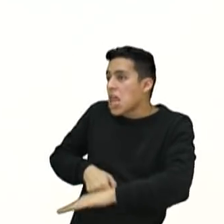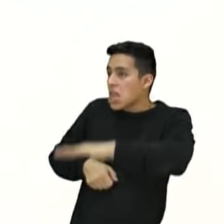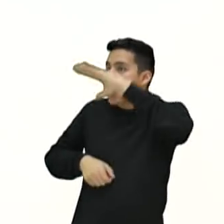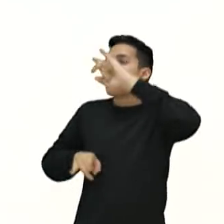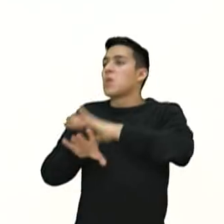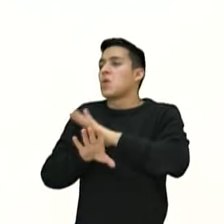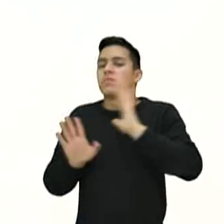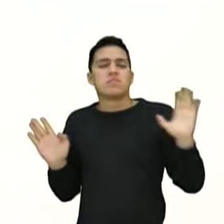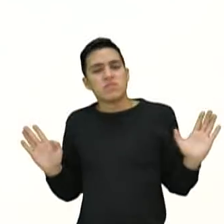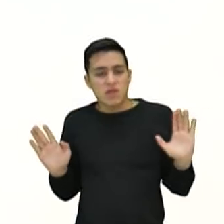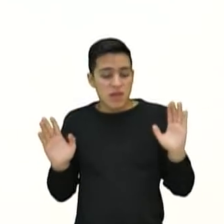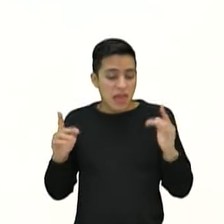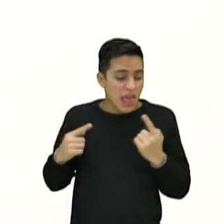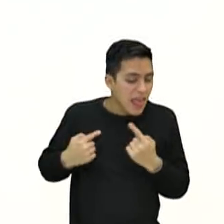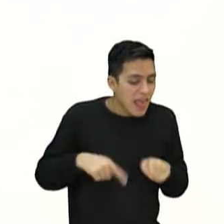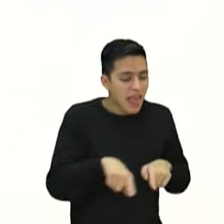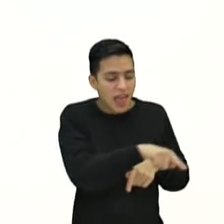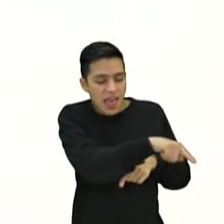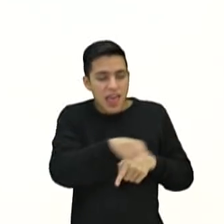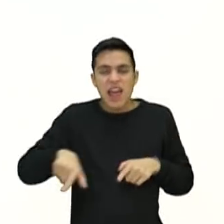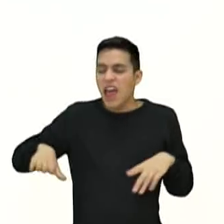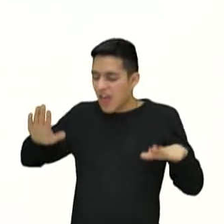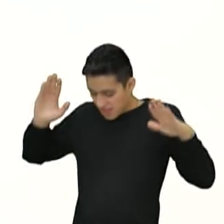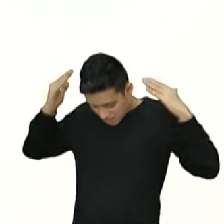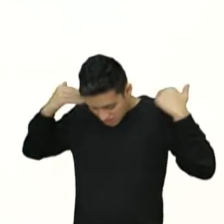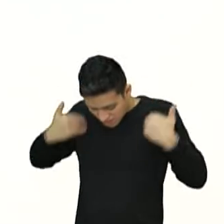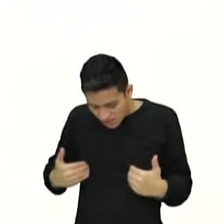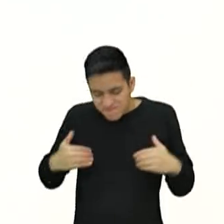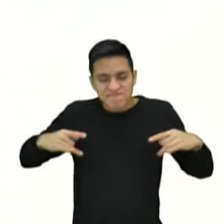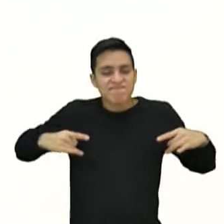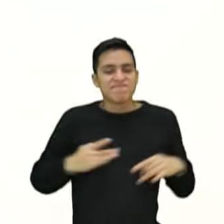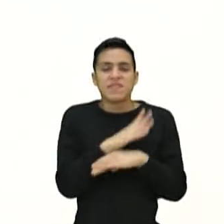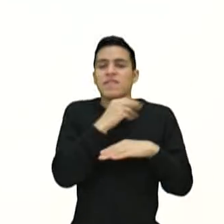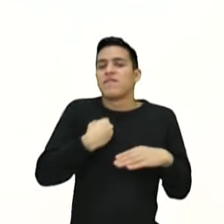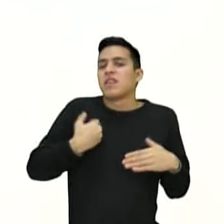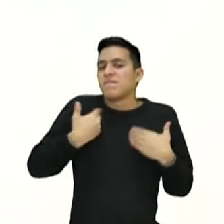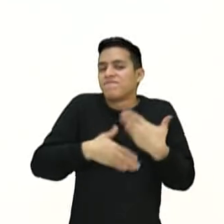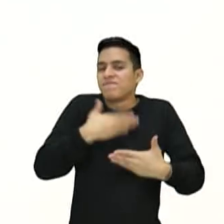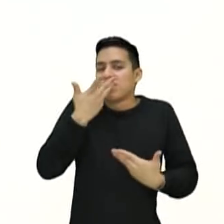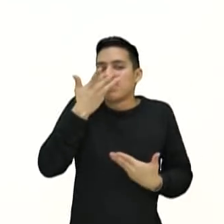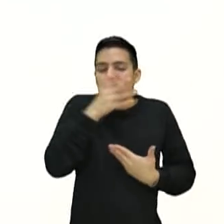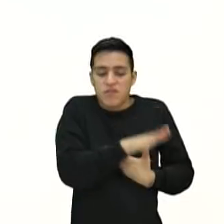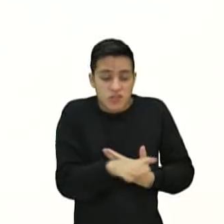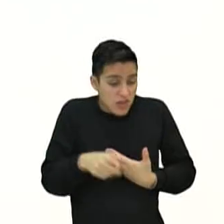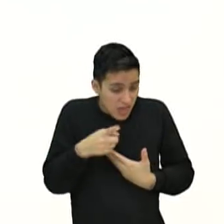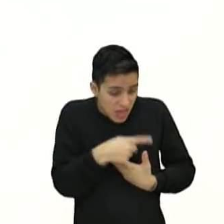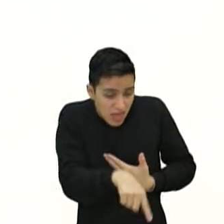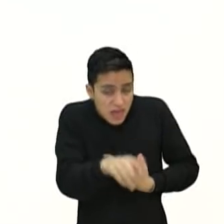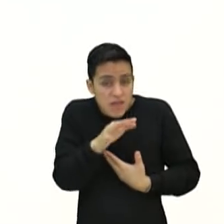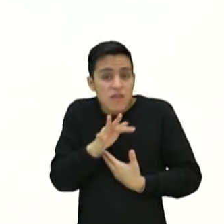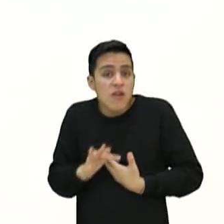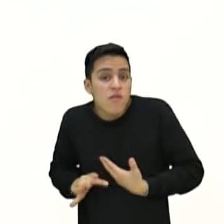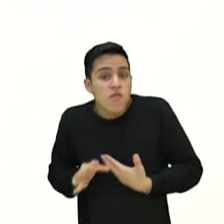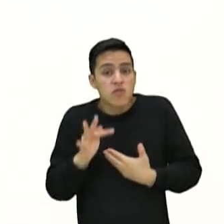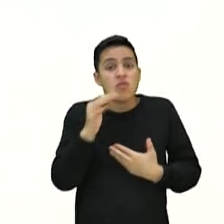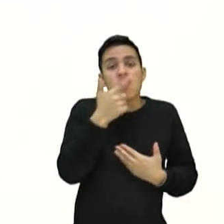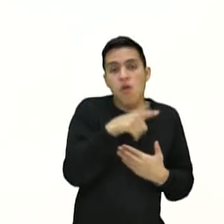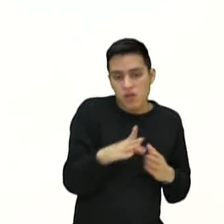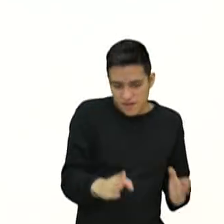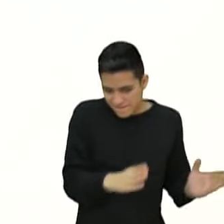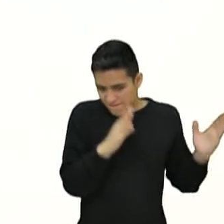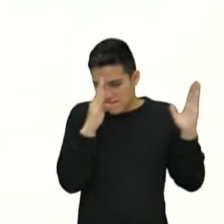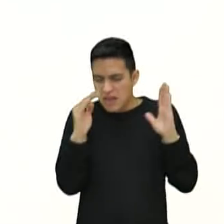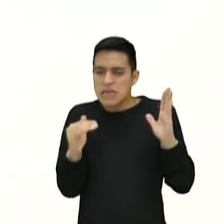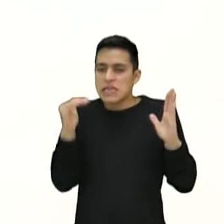ela é apresentado o desafio de viver plenamente o seu ser infantil, para que depois, quando estiver vivendo outra fase da